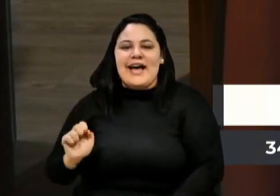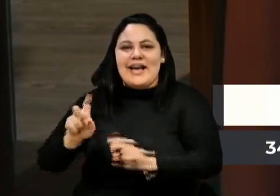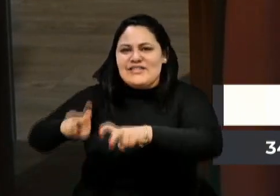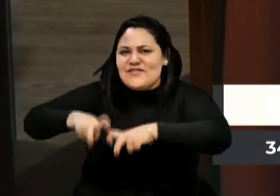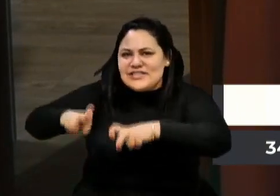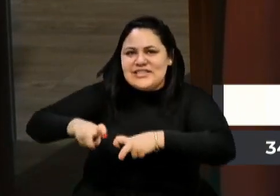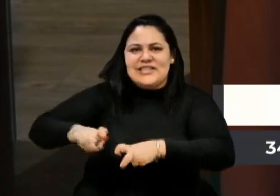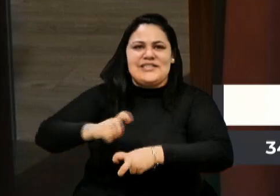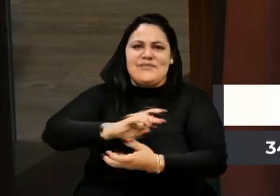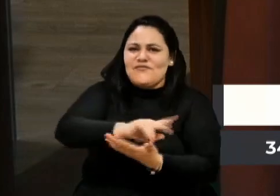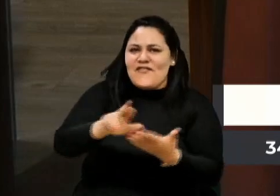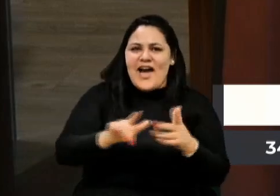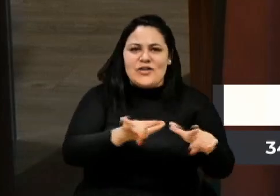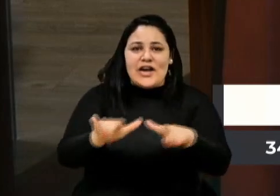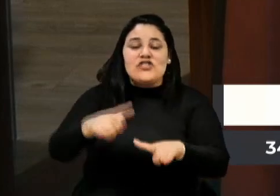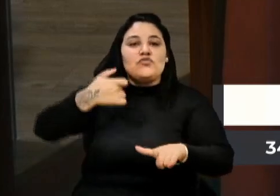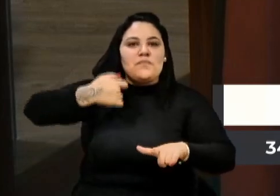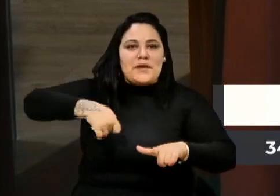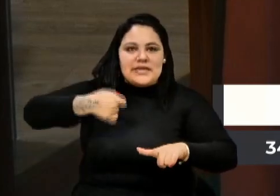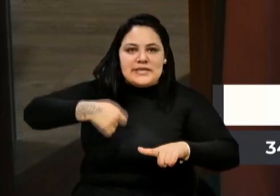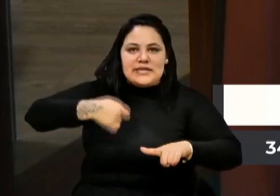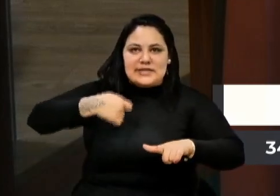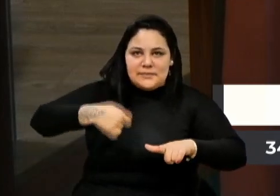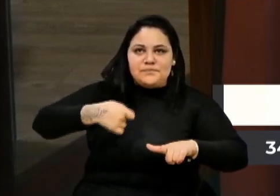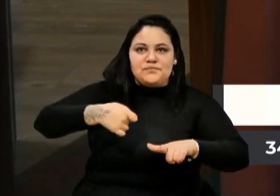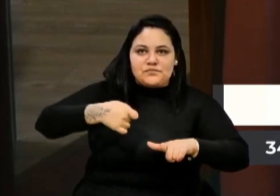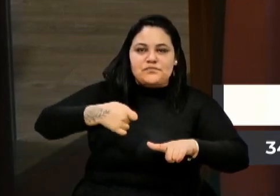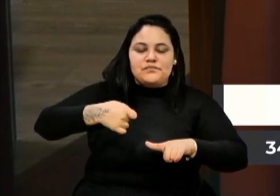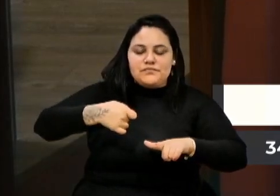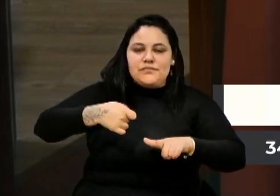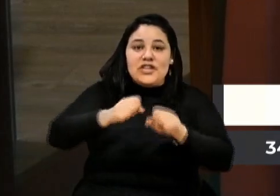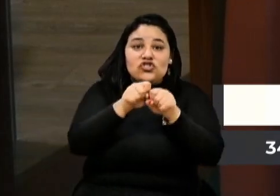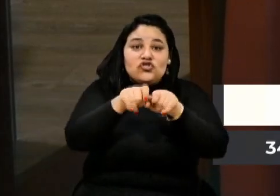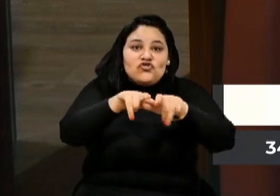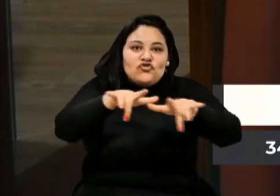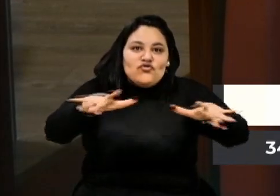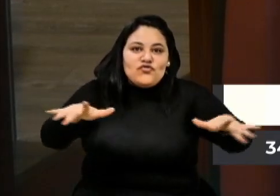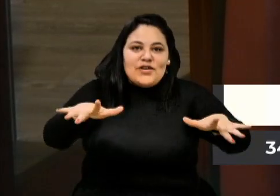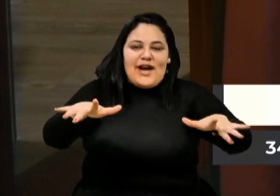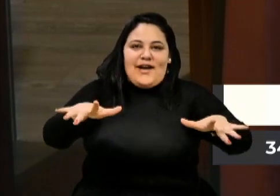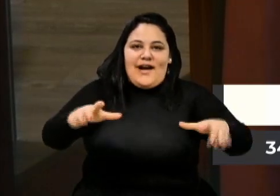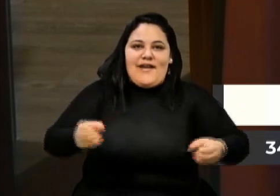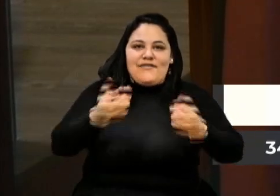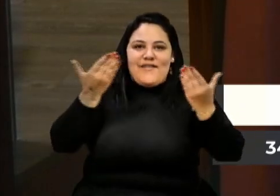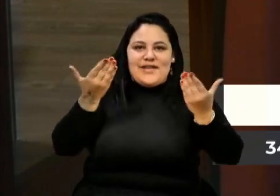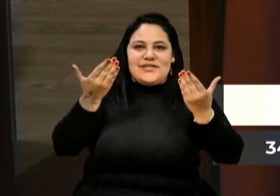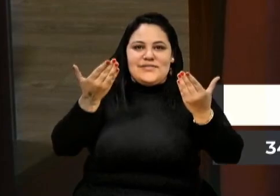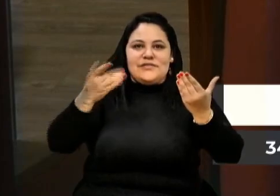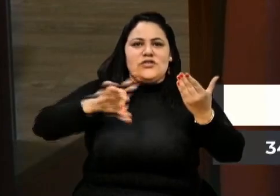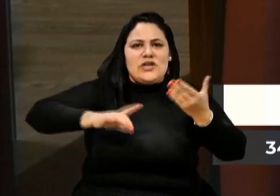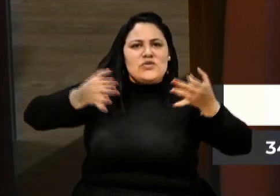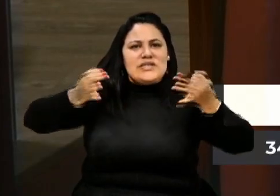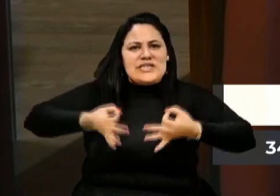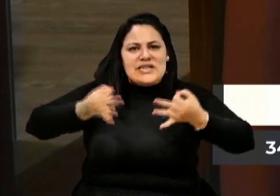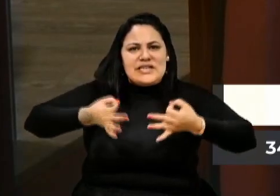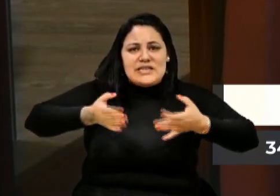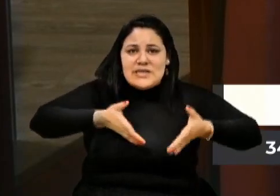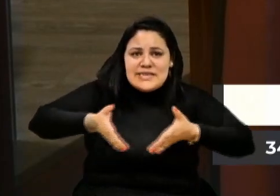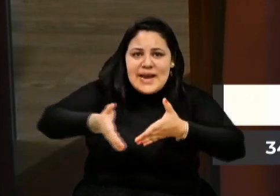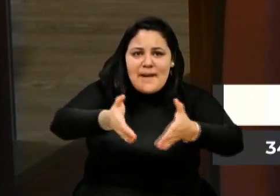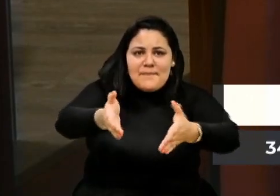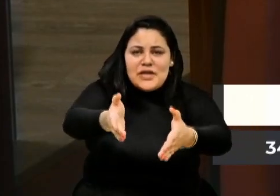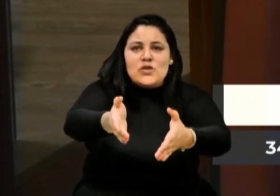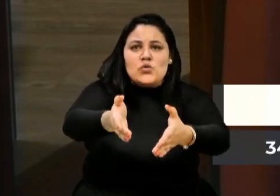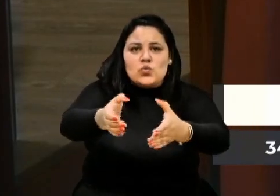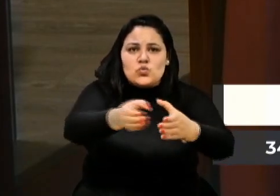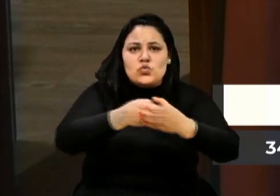precisa descentralizar a Festa da Uva e, sem dúvida alguma, esse roteiro religioso, turístico, é algo que é